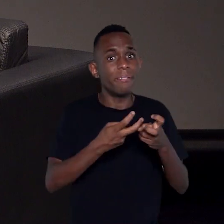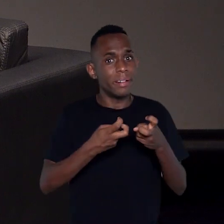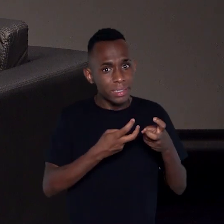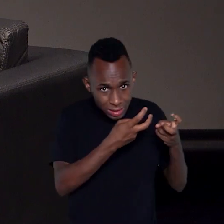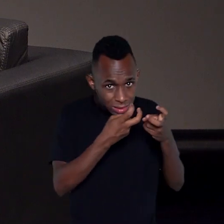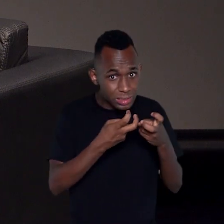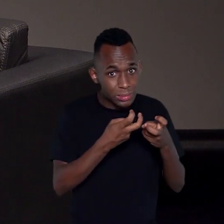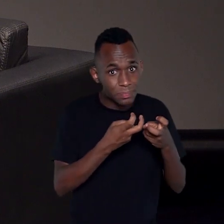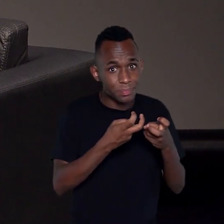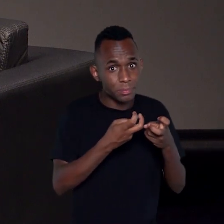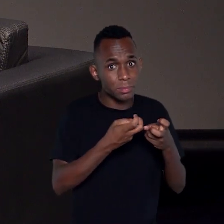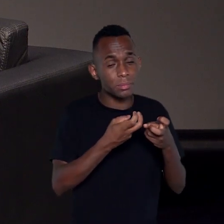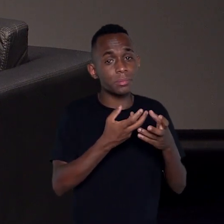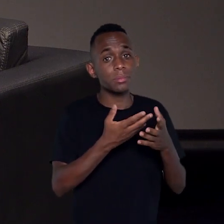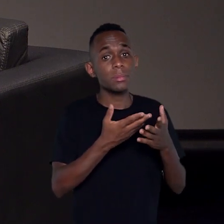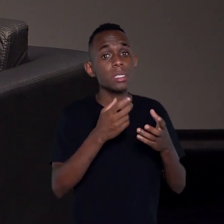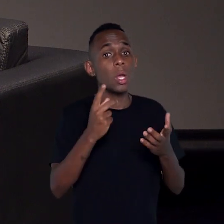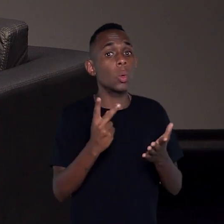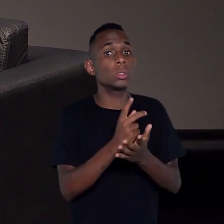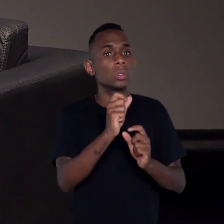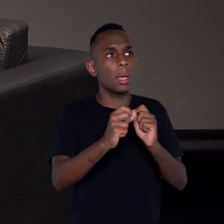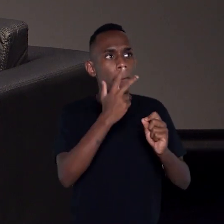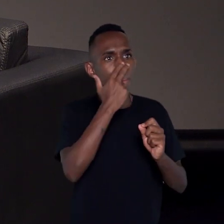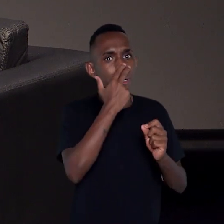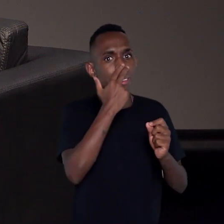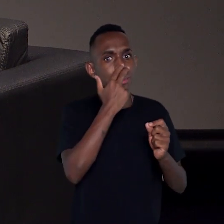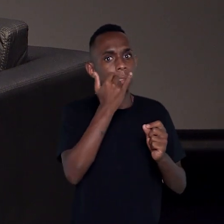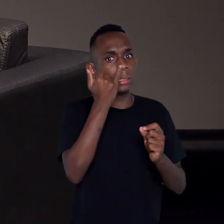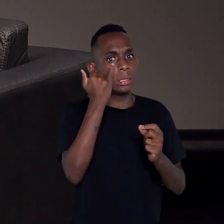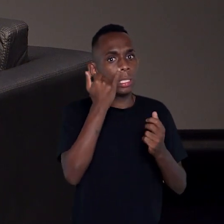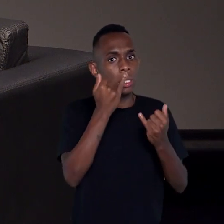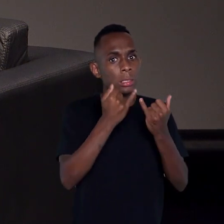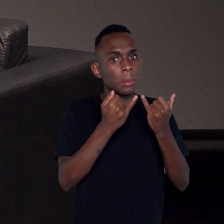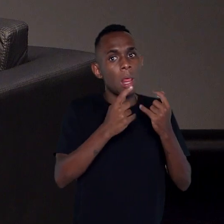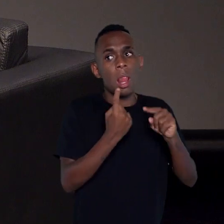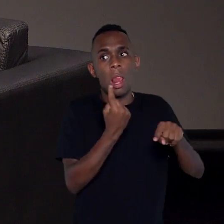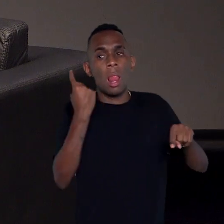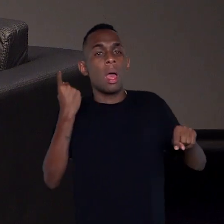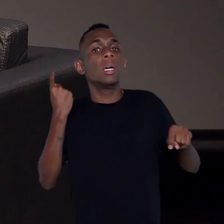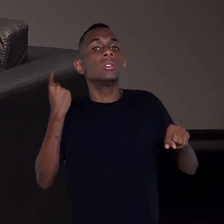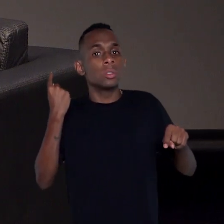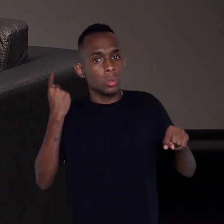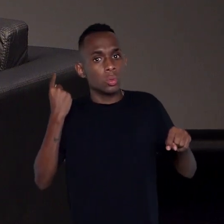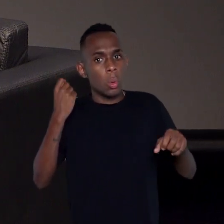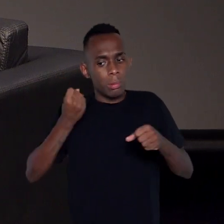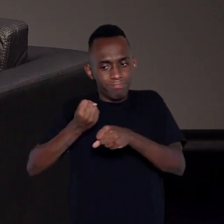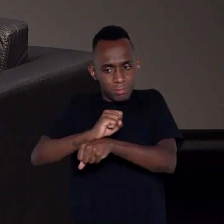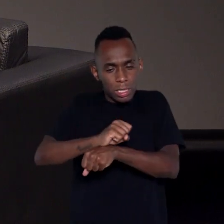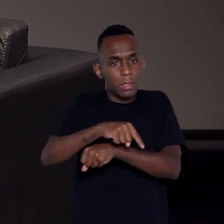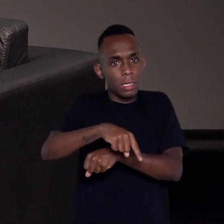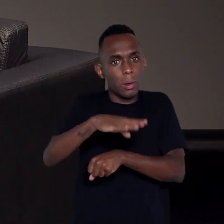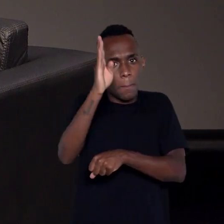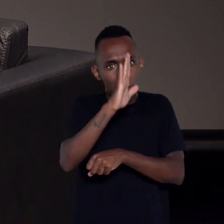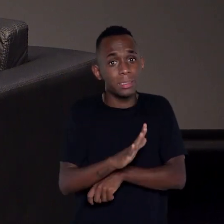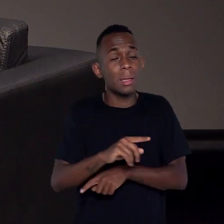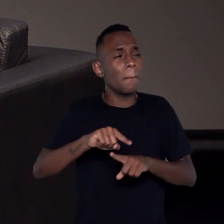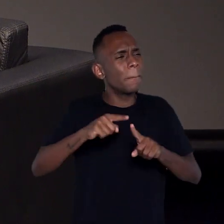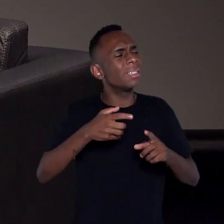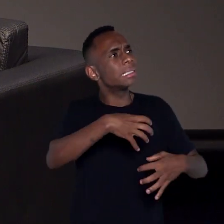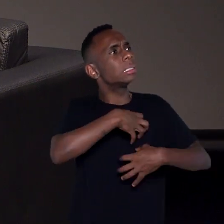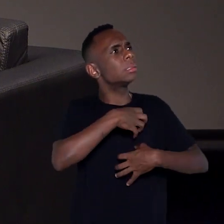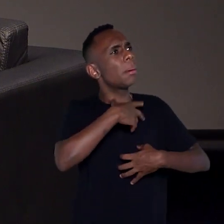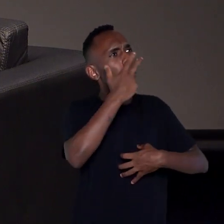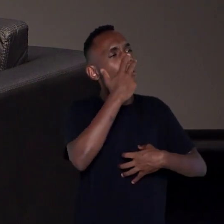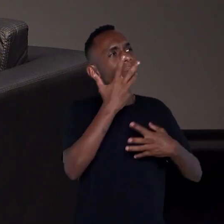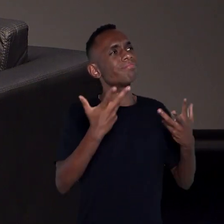situação de exploração que remonta ao período escravocrata no Brasil, ainda assim eles viviam numa espécie de